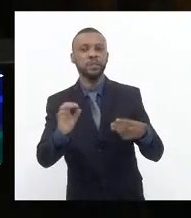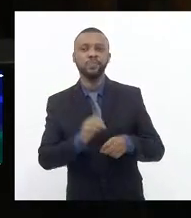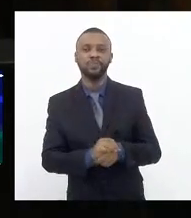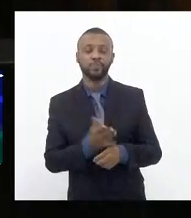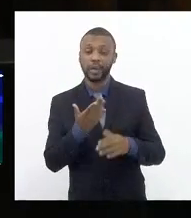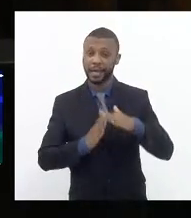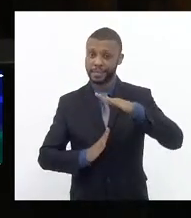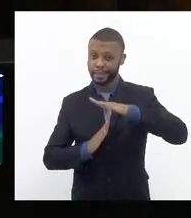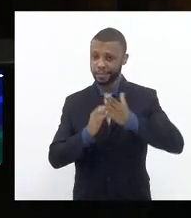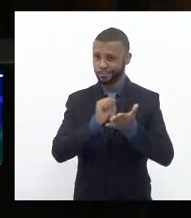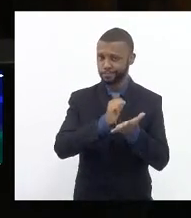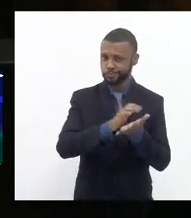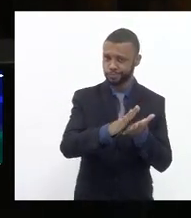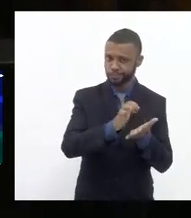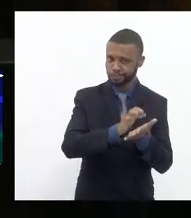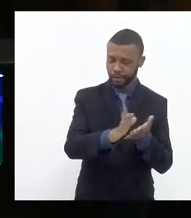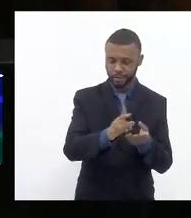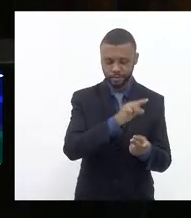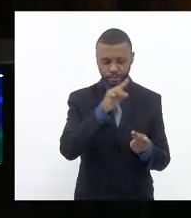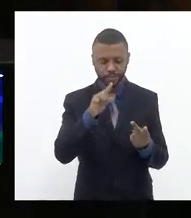Teto de gastos,